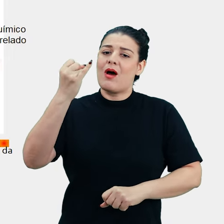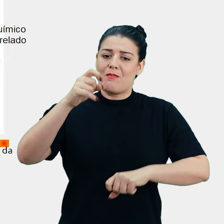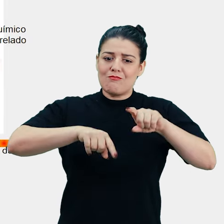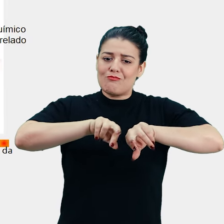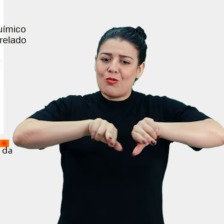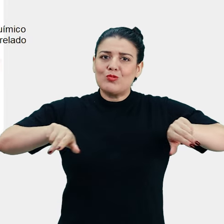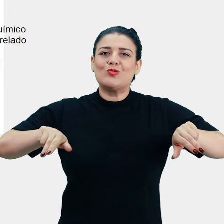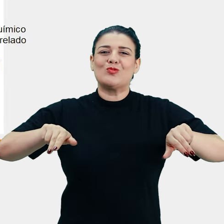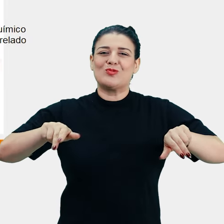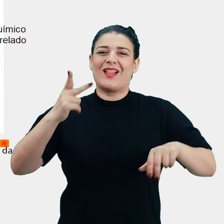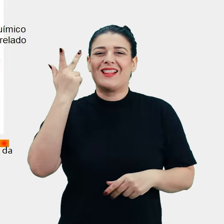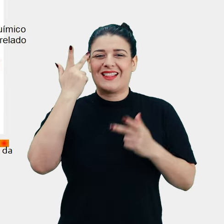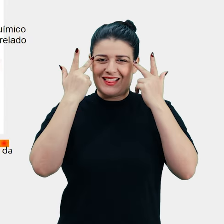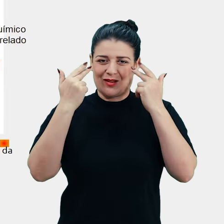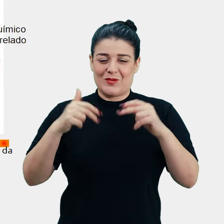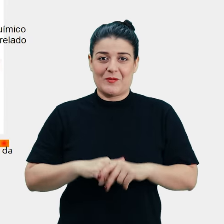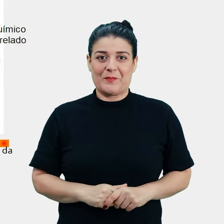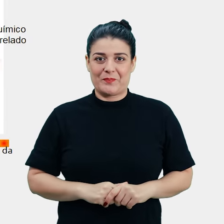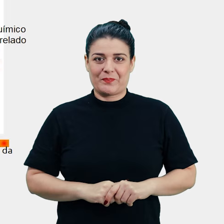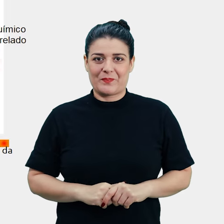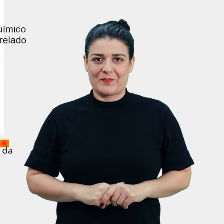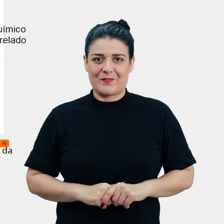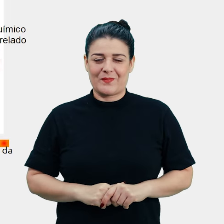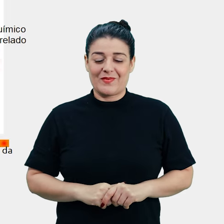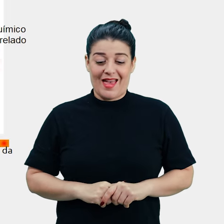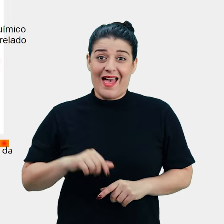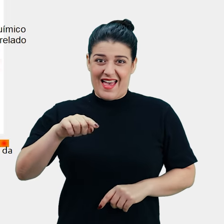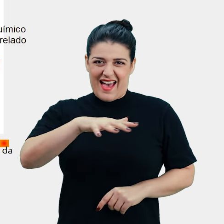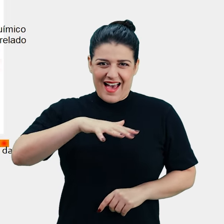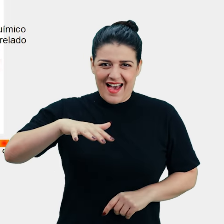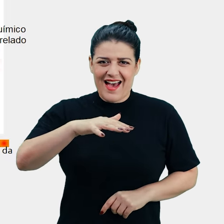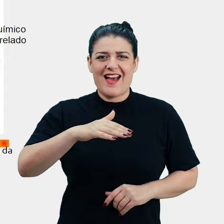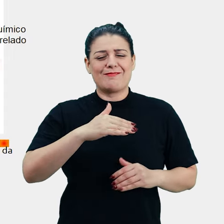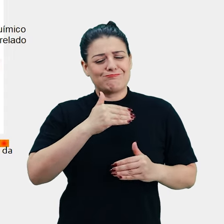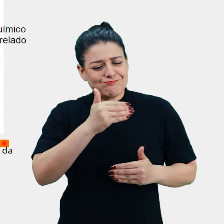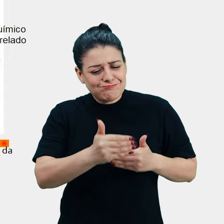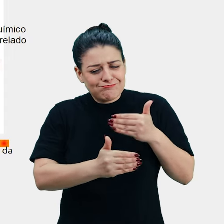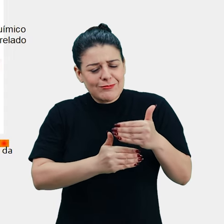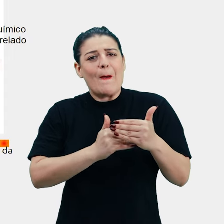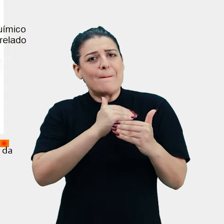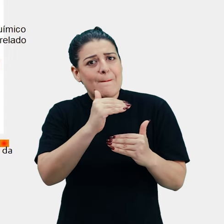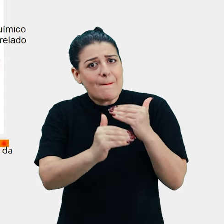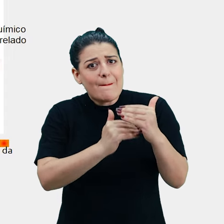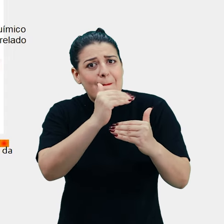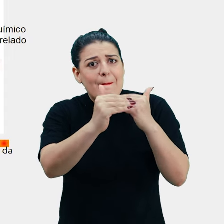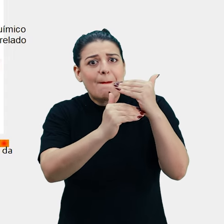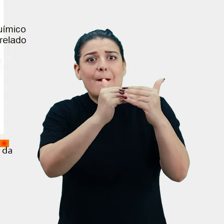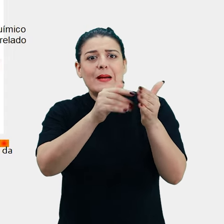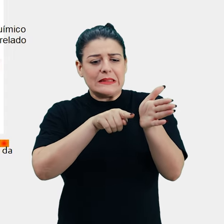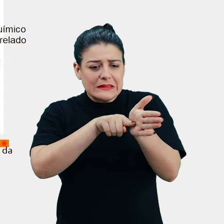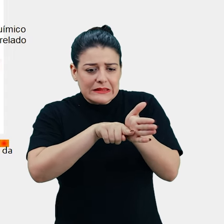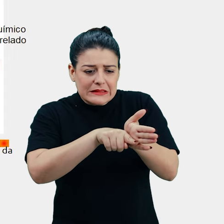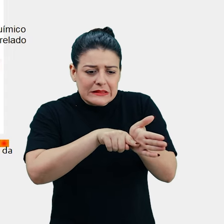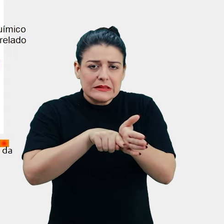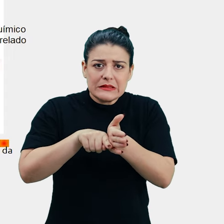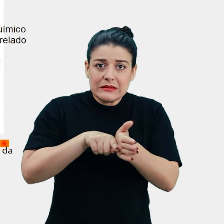naturais. E é uma área em constante desenvolvimento, em ascensão,